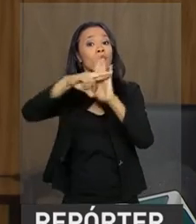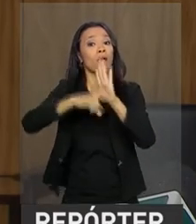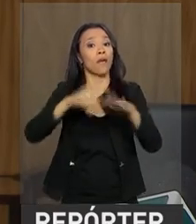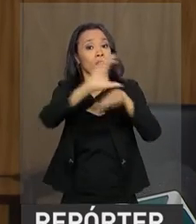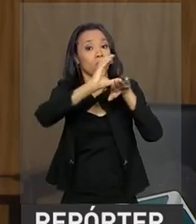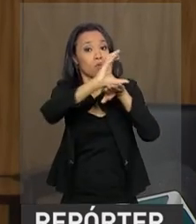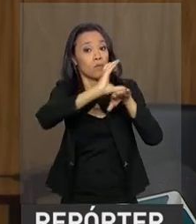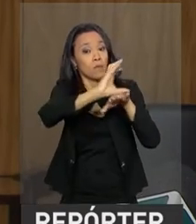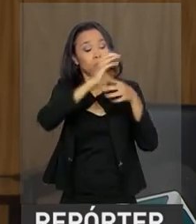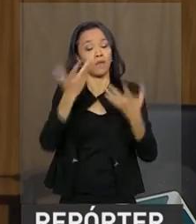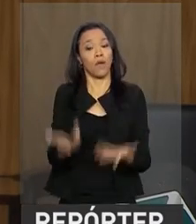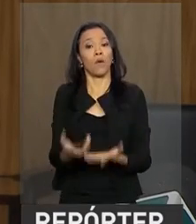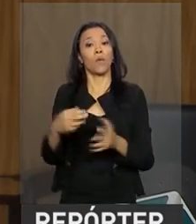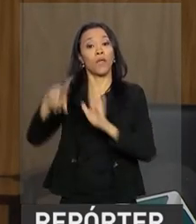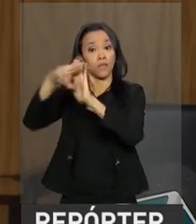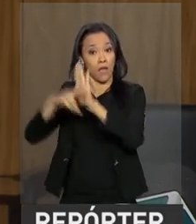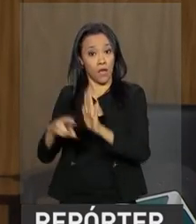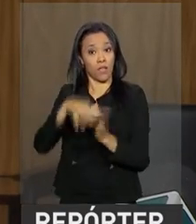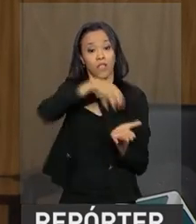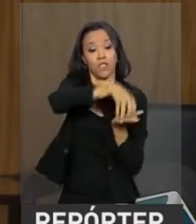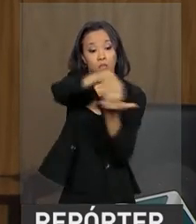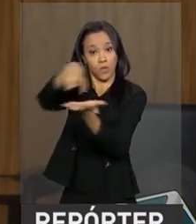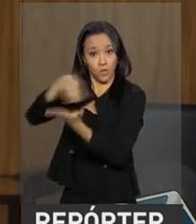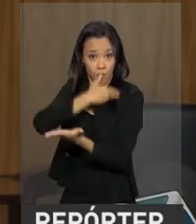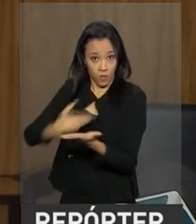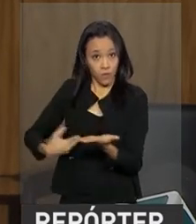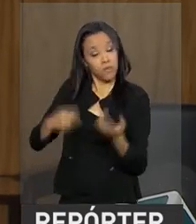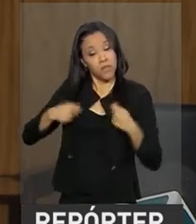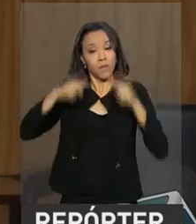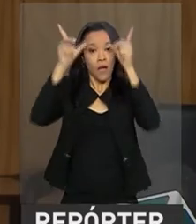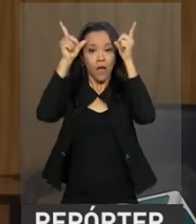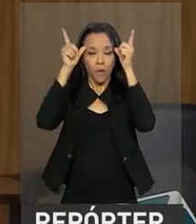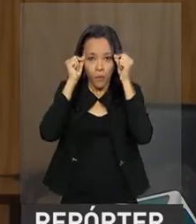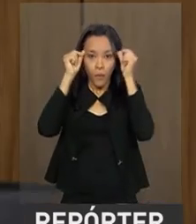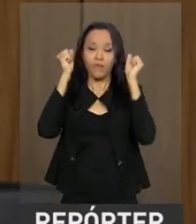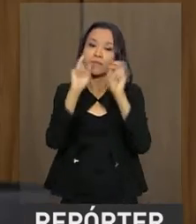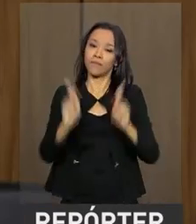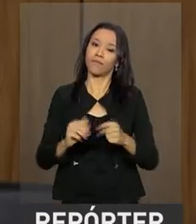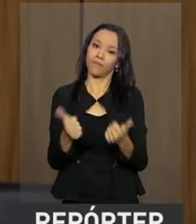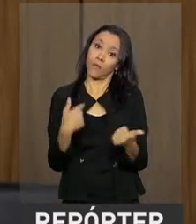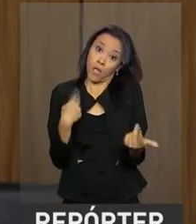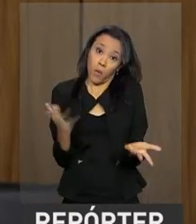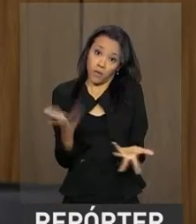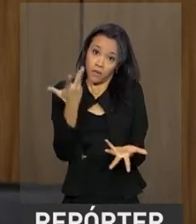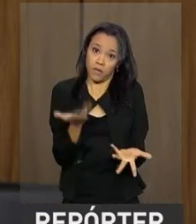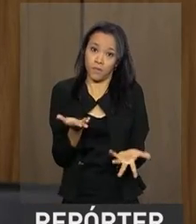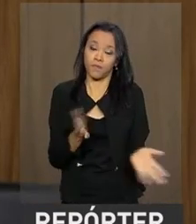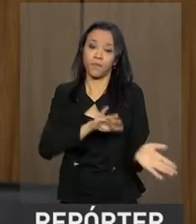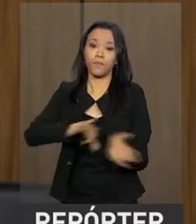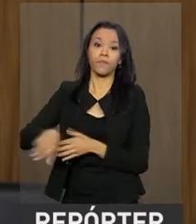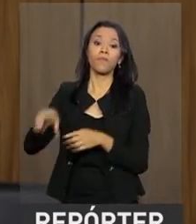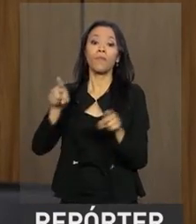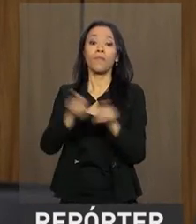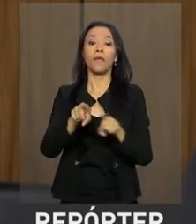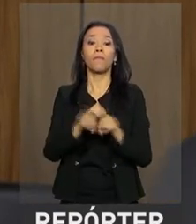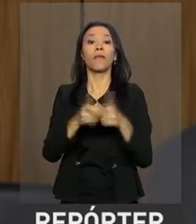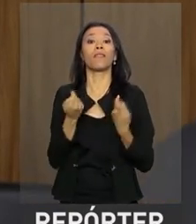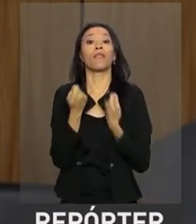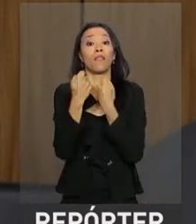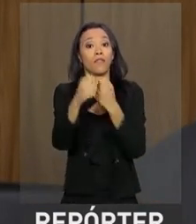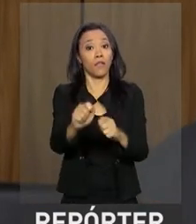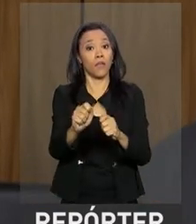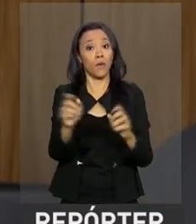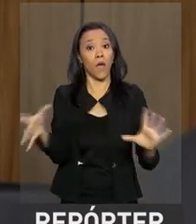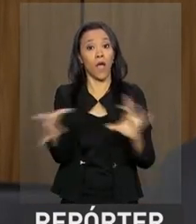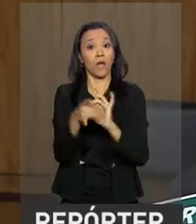instituições estabelecem nós tivemos tranquilidade no país porque aconteceu michel temer defendeu ainda uma harmonia entre os